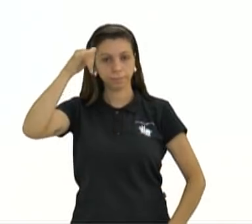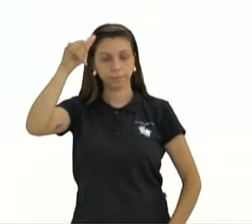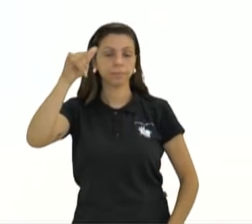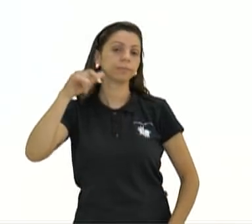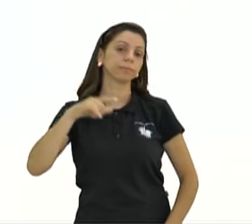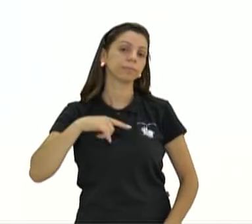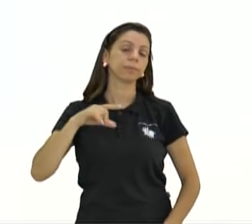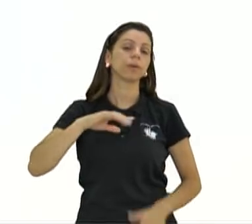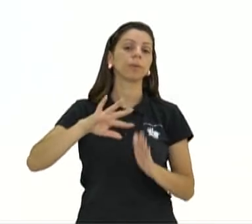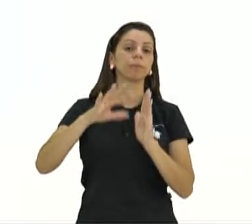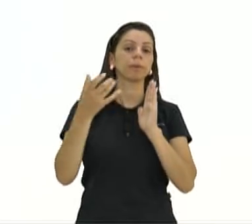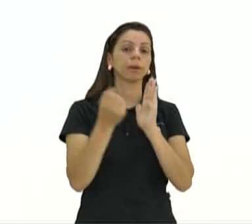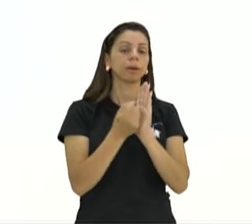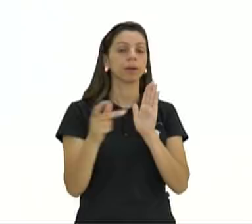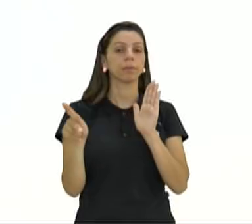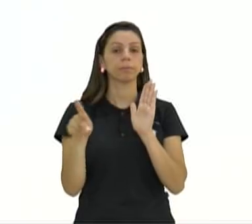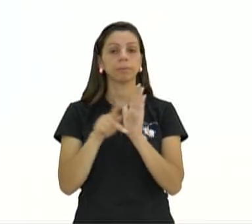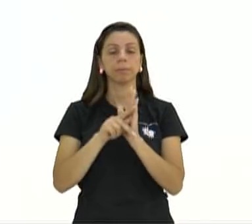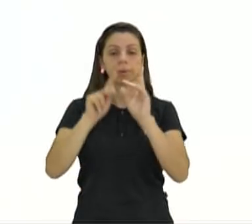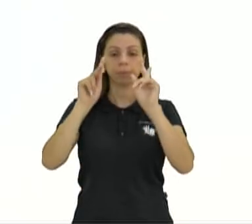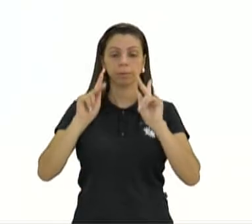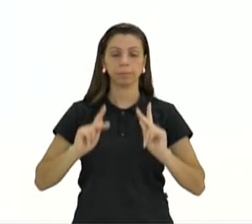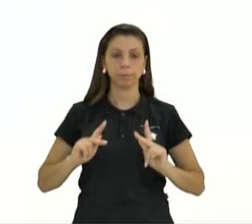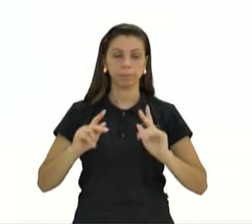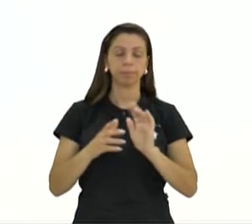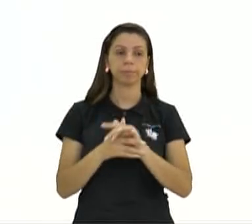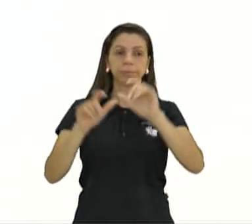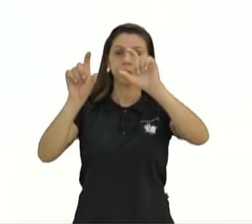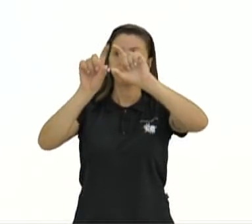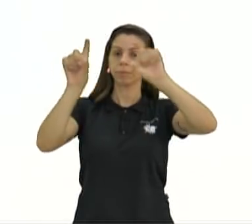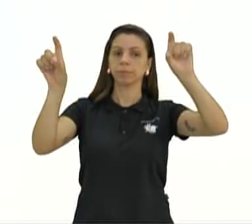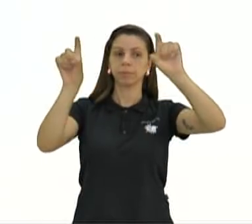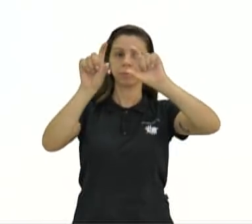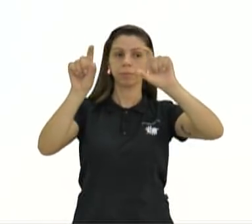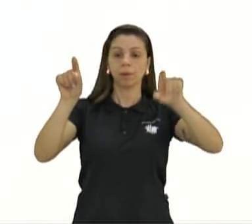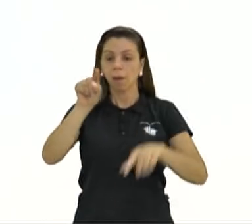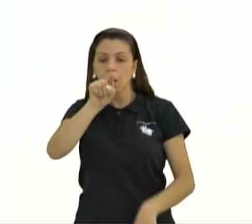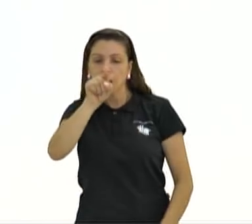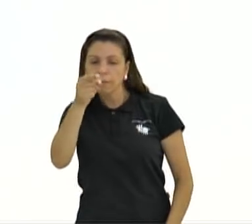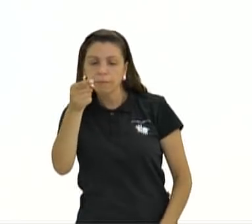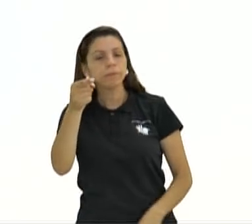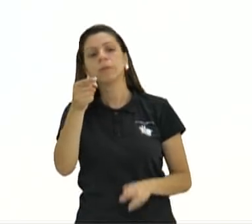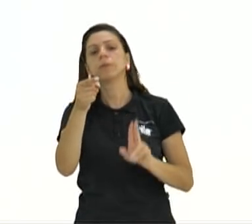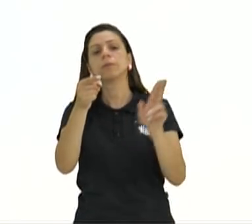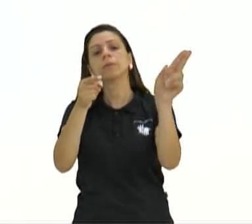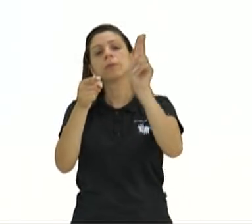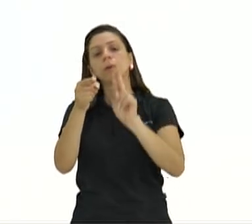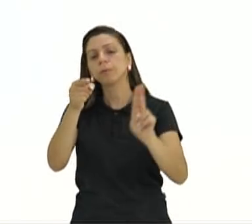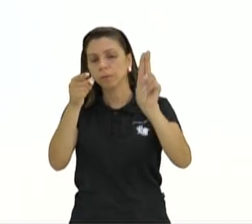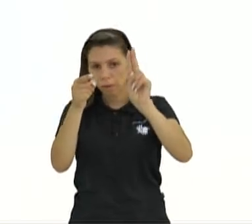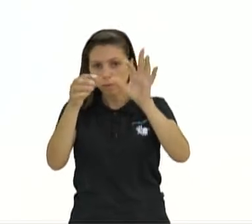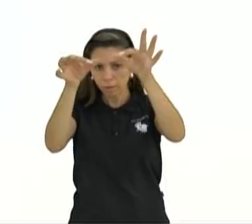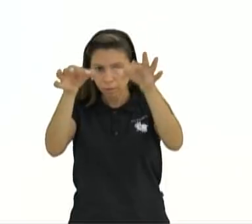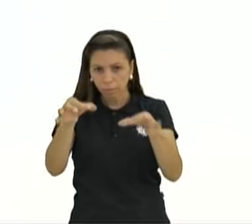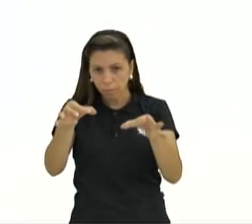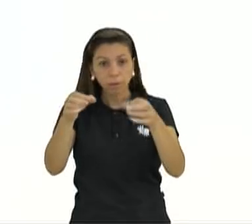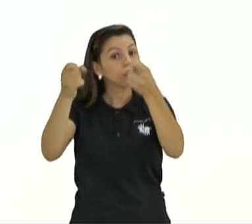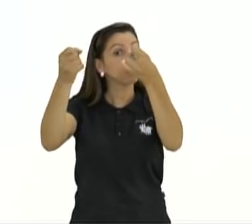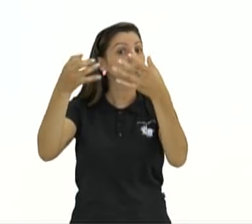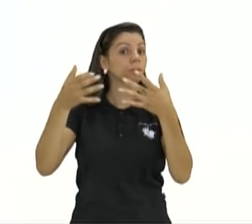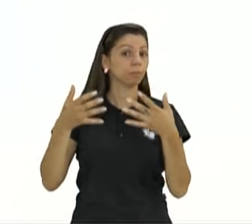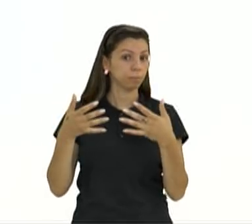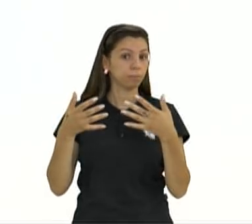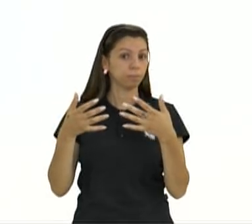de Patrimônio Cultural da Humanidade. Observe o trecho acima. A vírgula está sendo usada adequadamente?